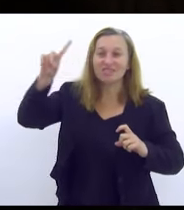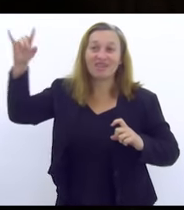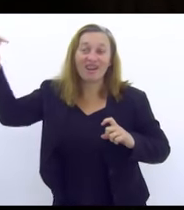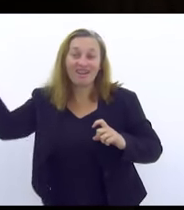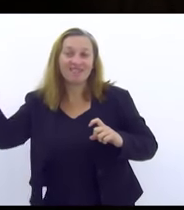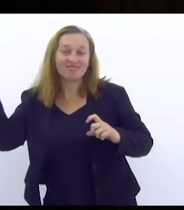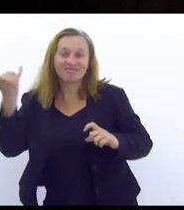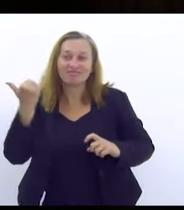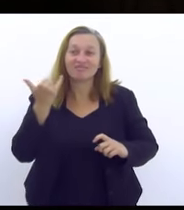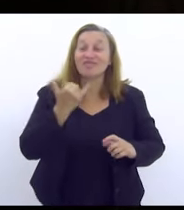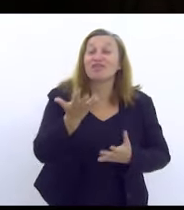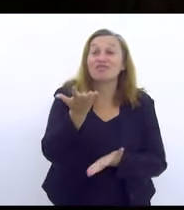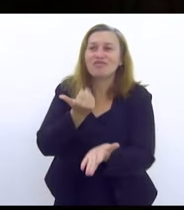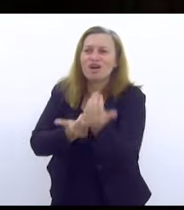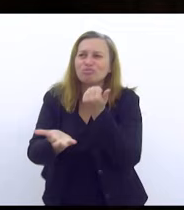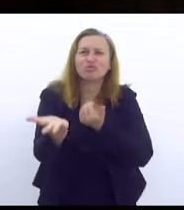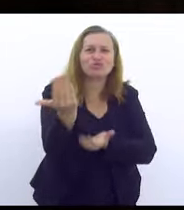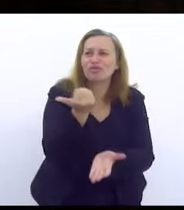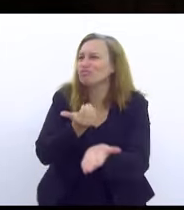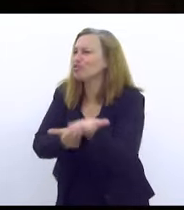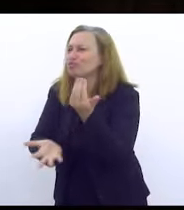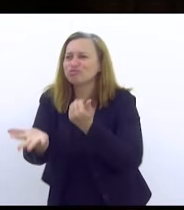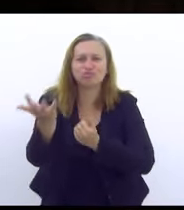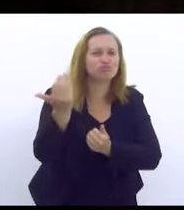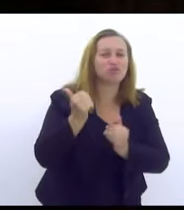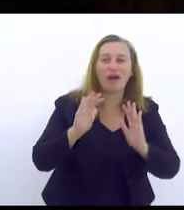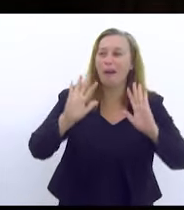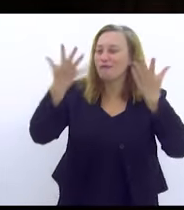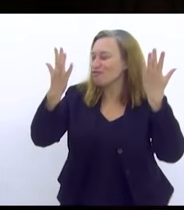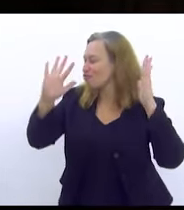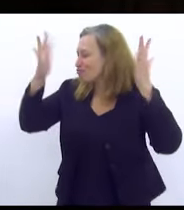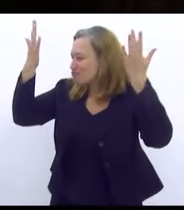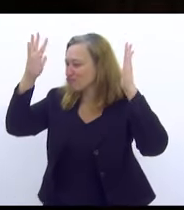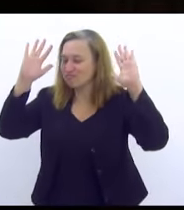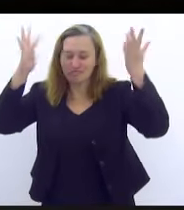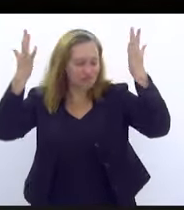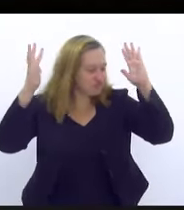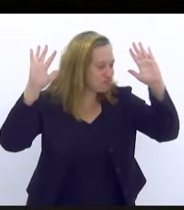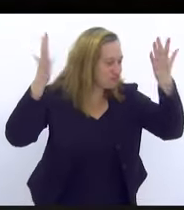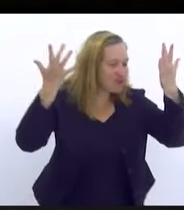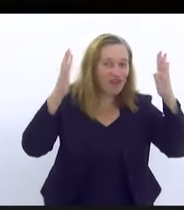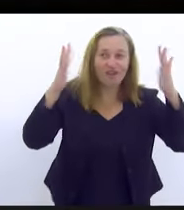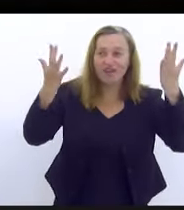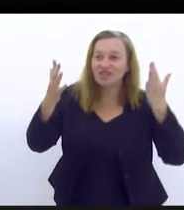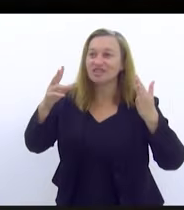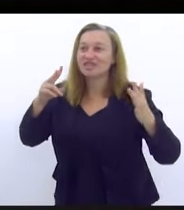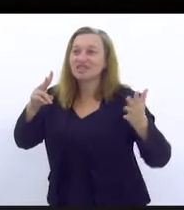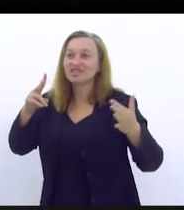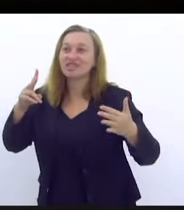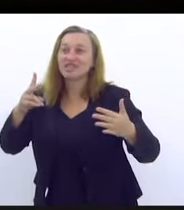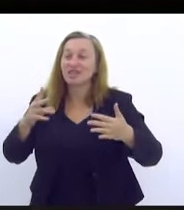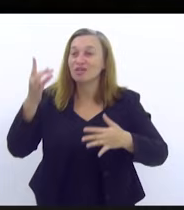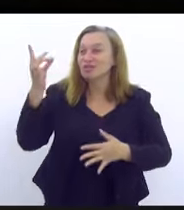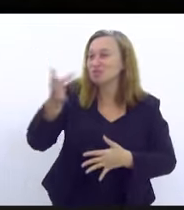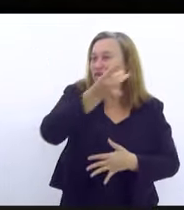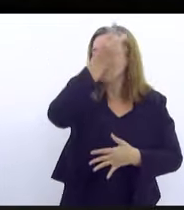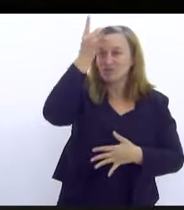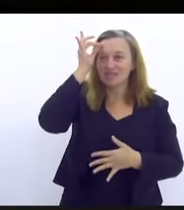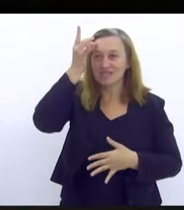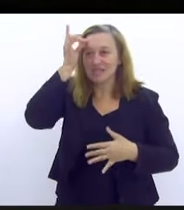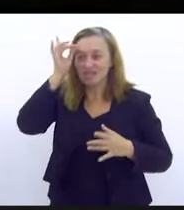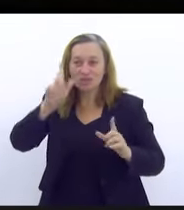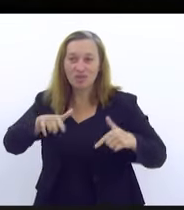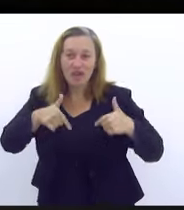voz. Vamos todos, vamos celebrar, essa fonte nunca vai